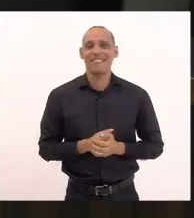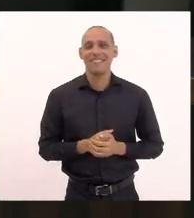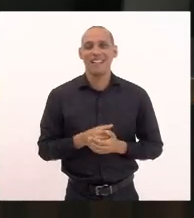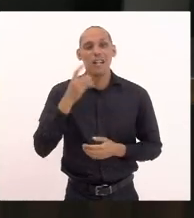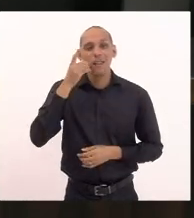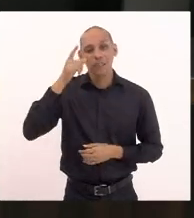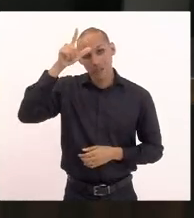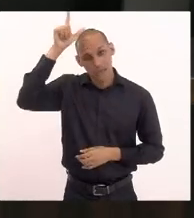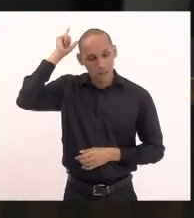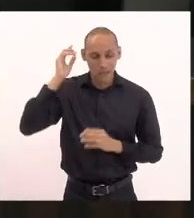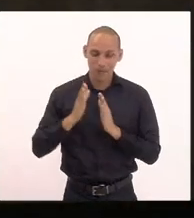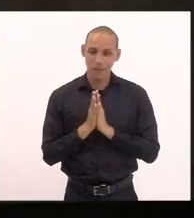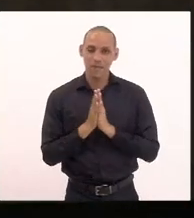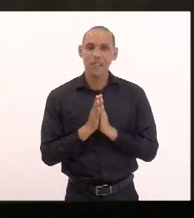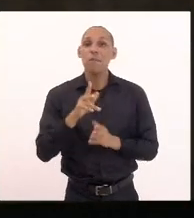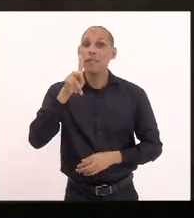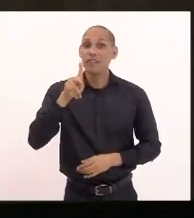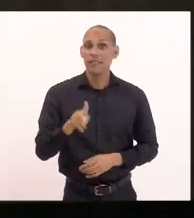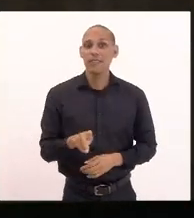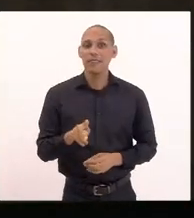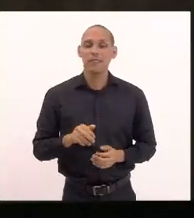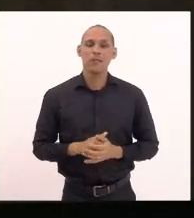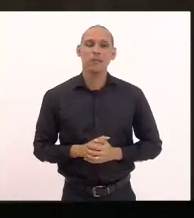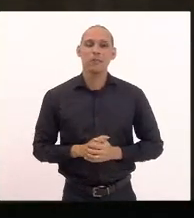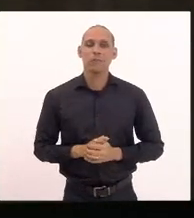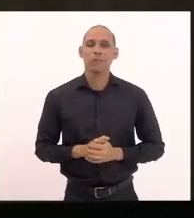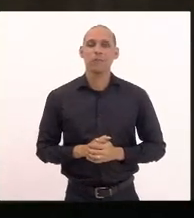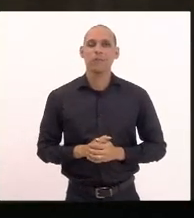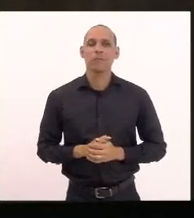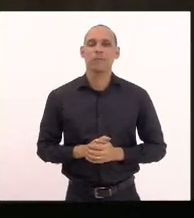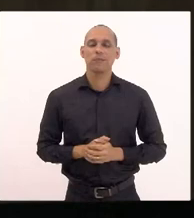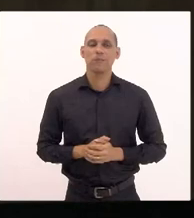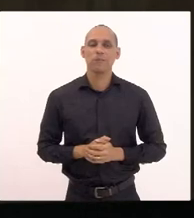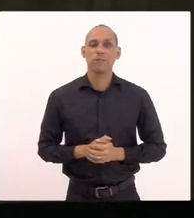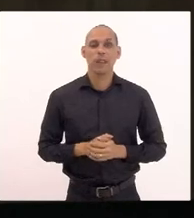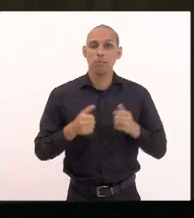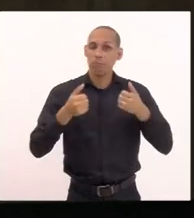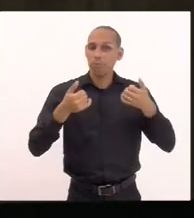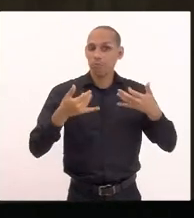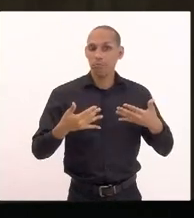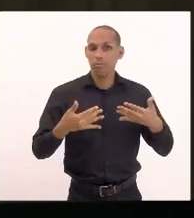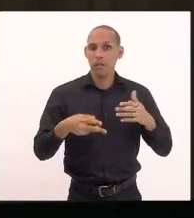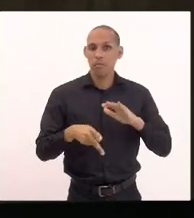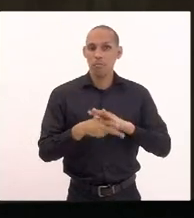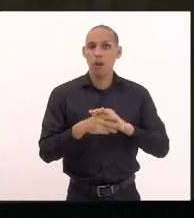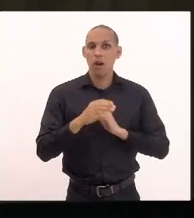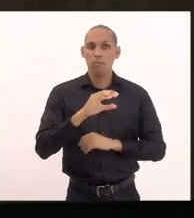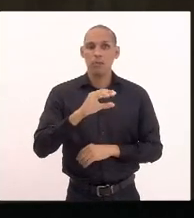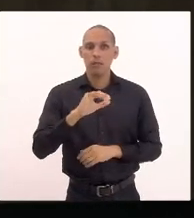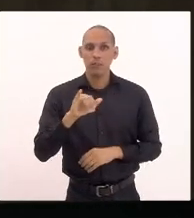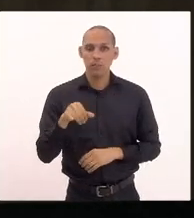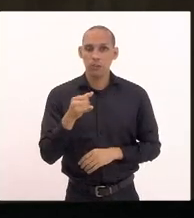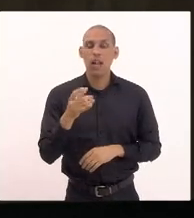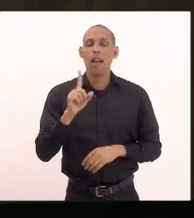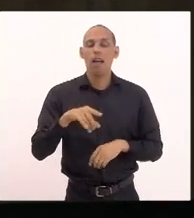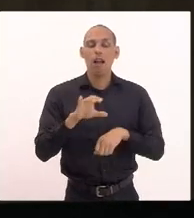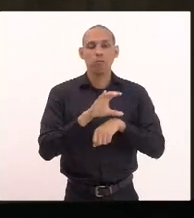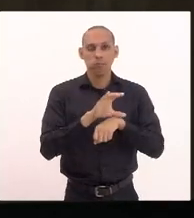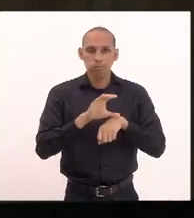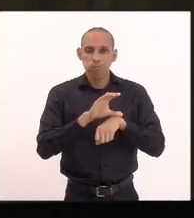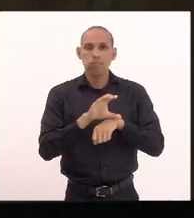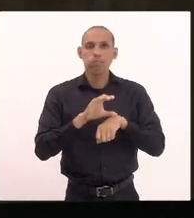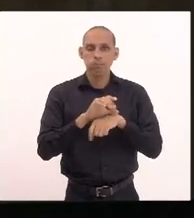Deputado Luiz Paulo, por favor. Senhor presidente, o parecer é pela constitucionalidade com